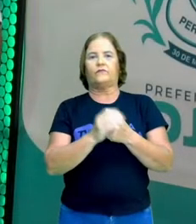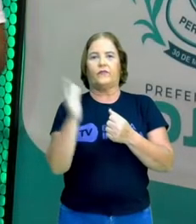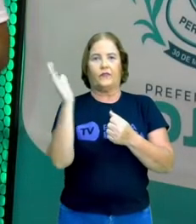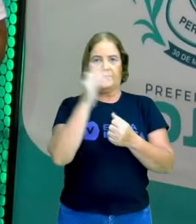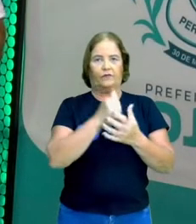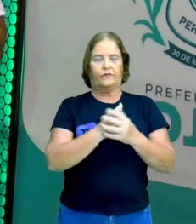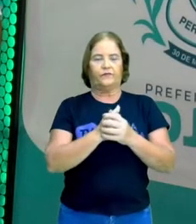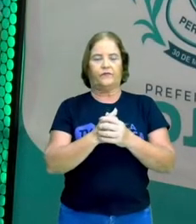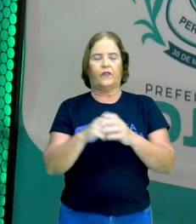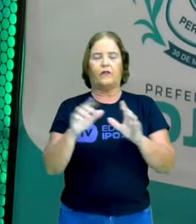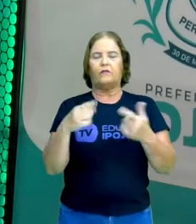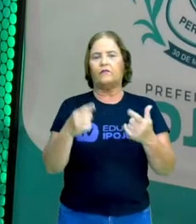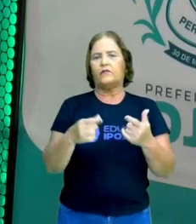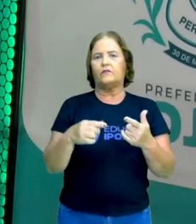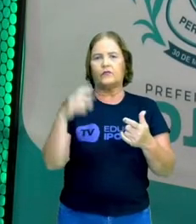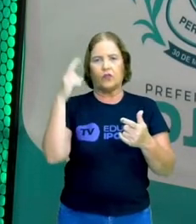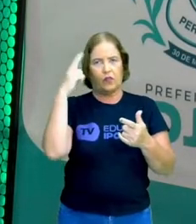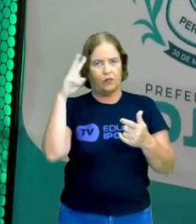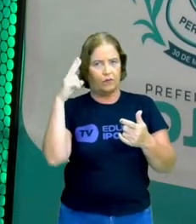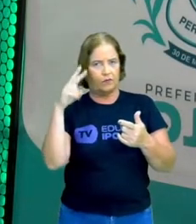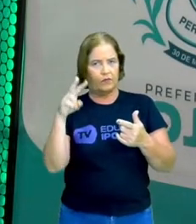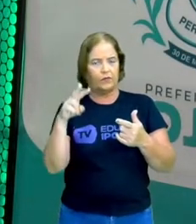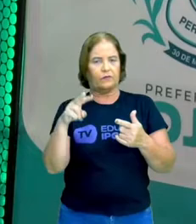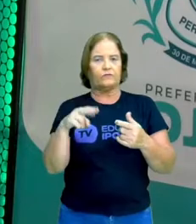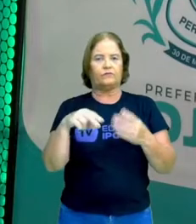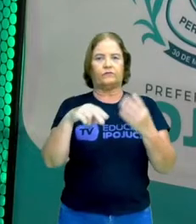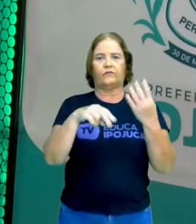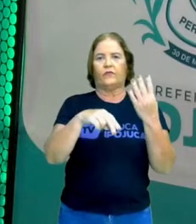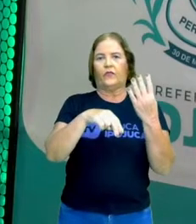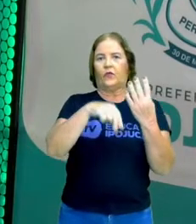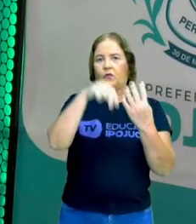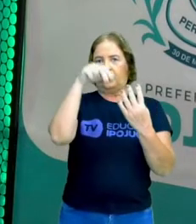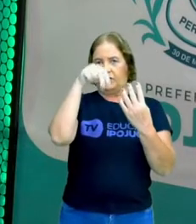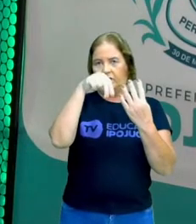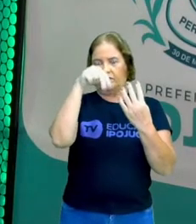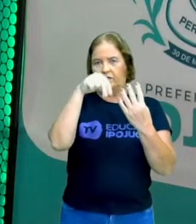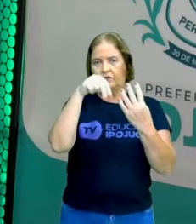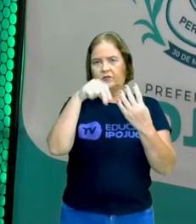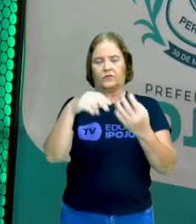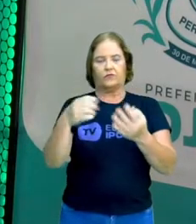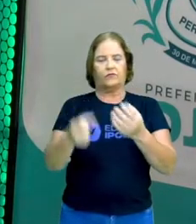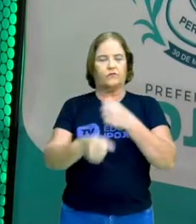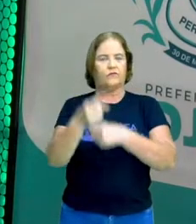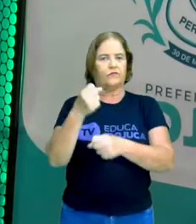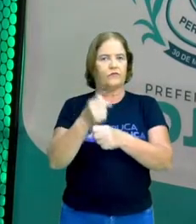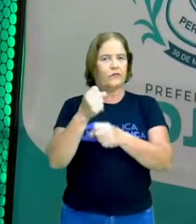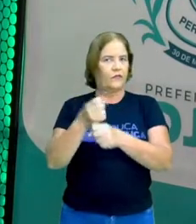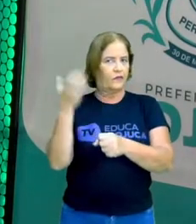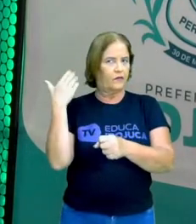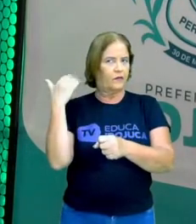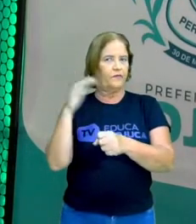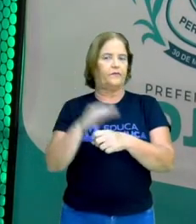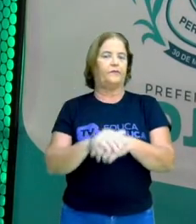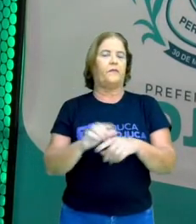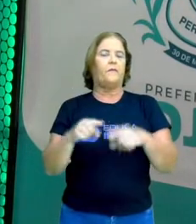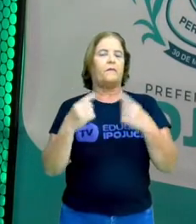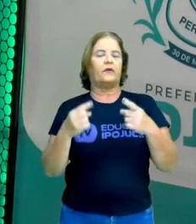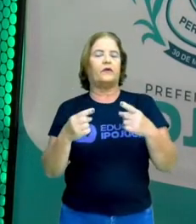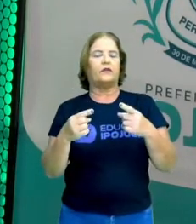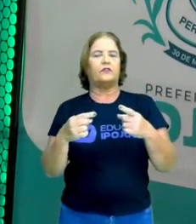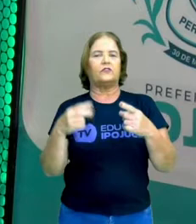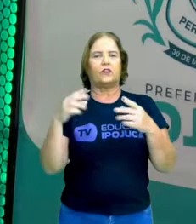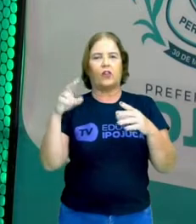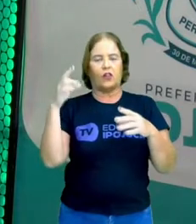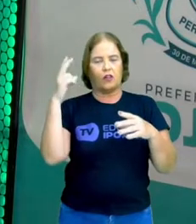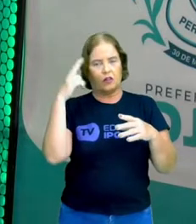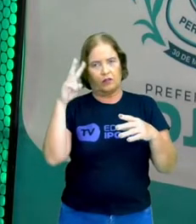Vamos recordar, na verdade, potenciação, que é uma habilidade já de anos anteriores. Mas aqui a gente dá uma lembrada